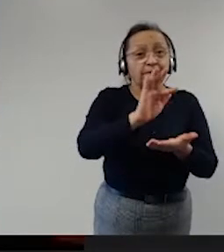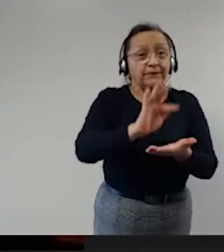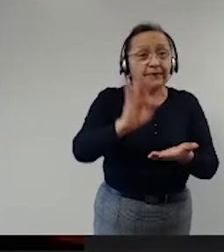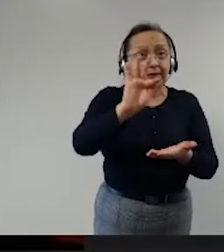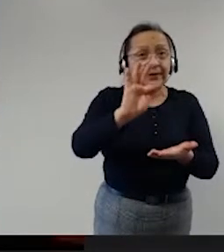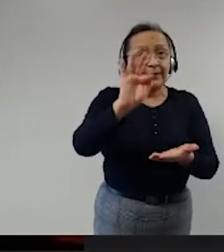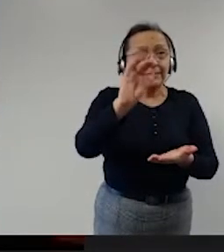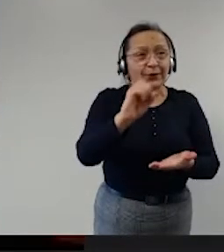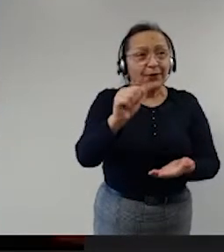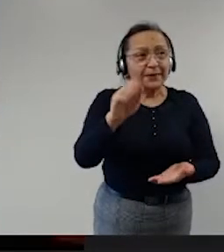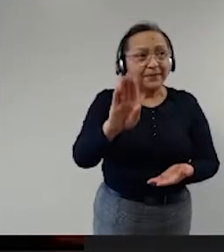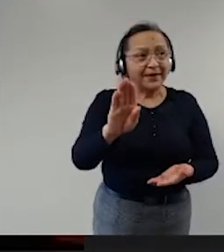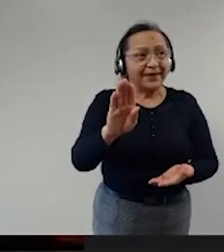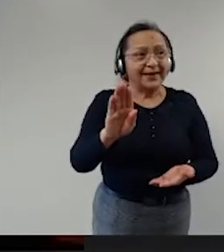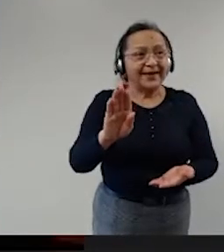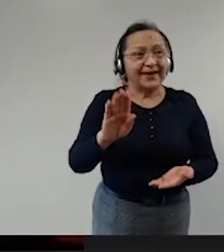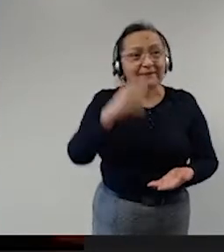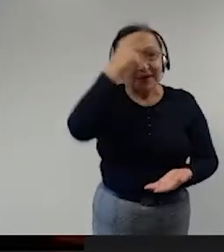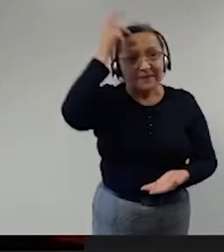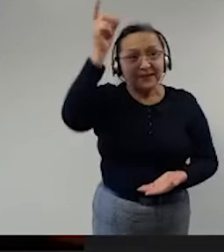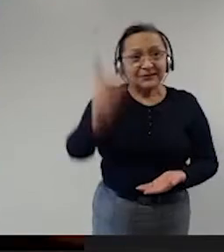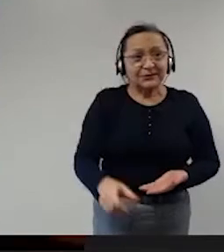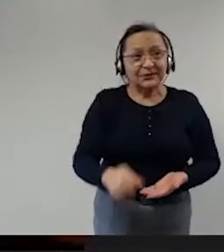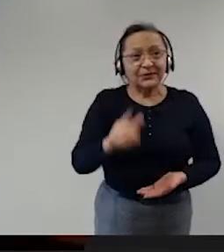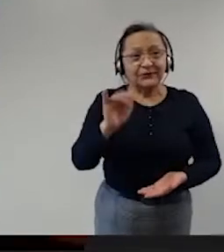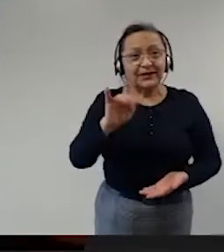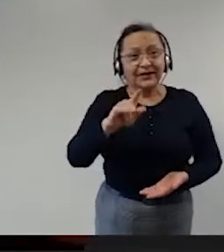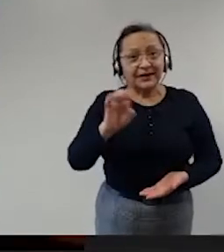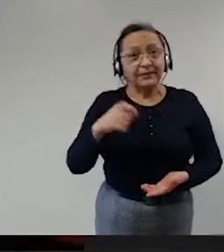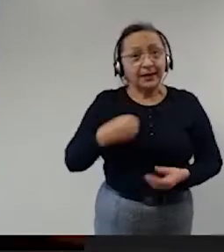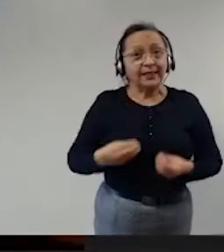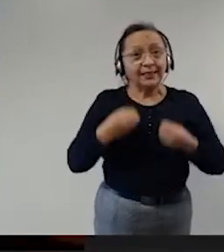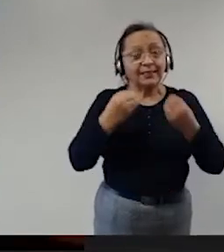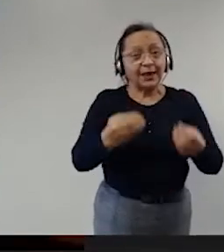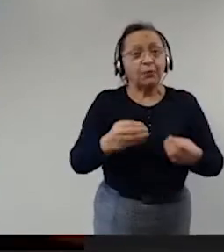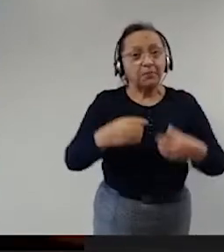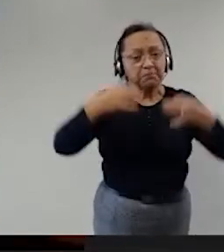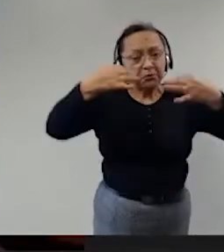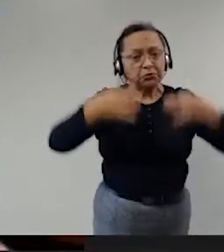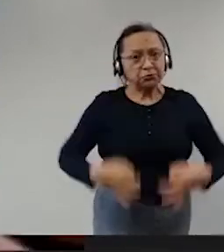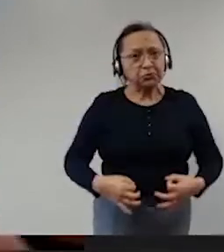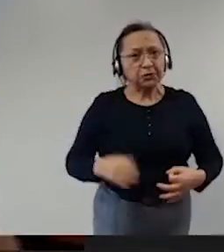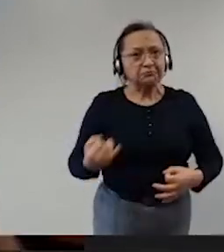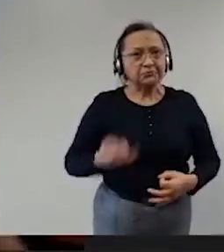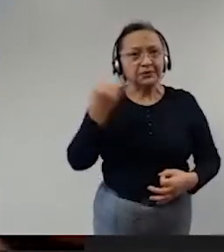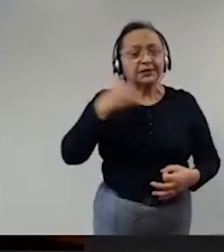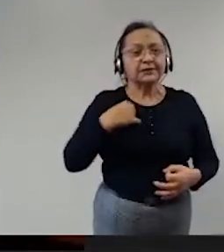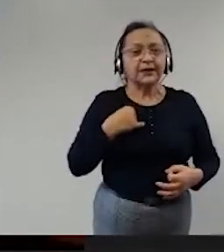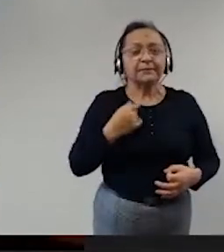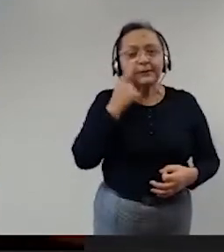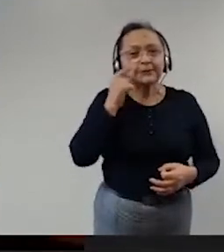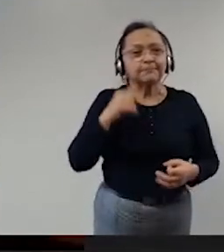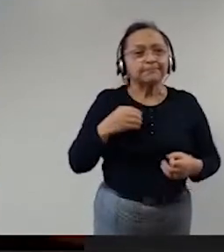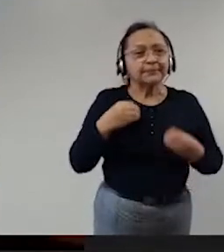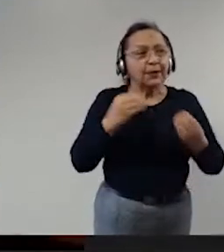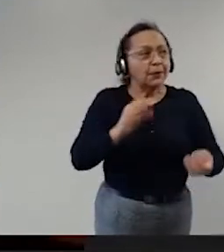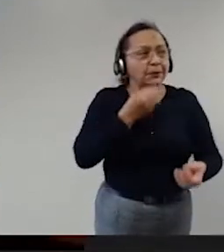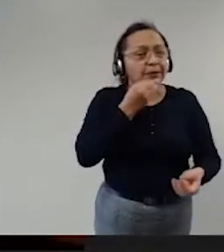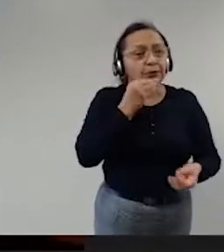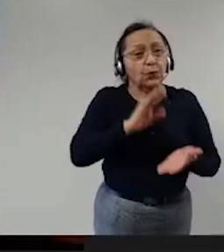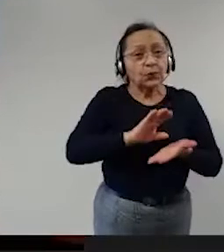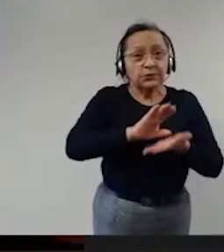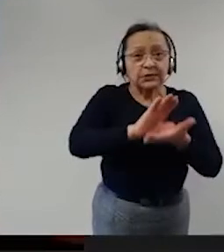realmente deu uma estatura diferenciada para o Conselho Federal, levou o Conselho para fazer um enfrentamento num momento difícil, com